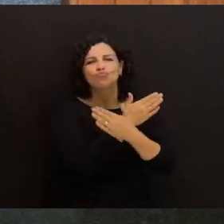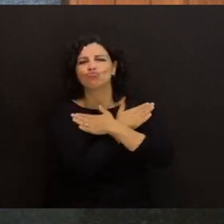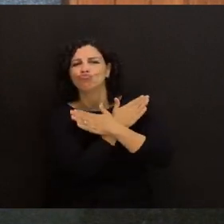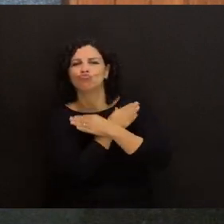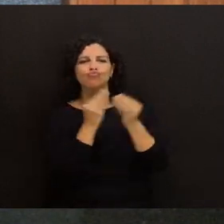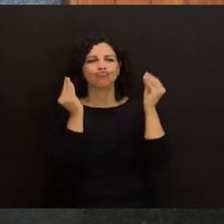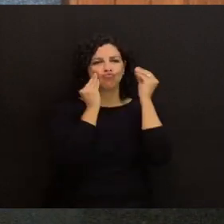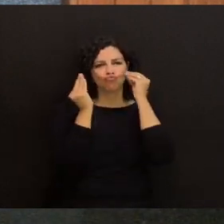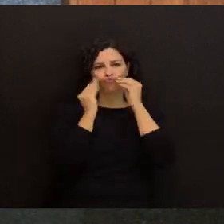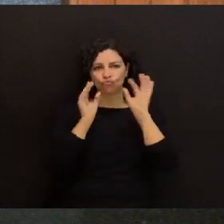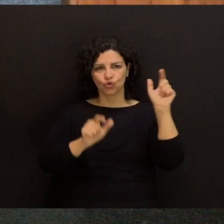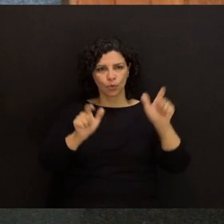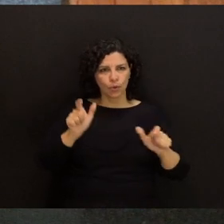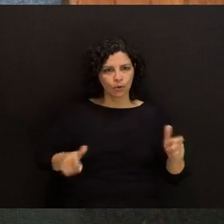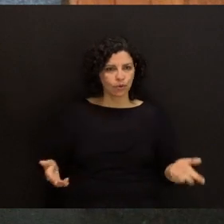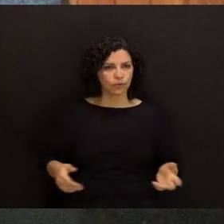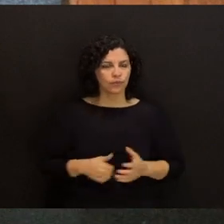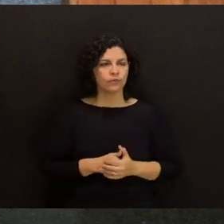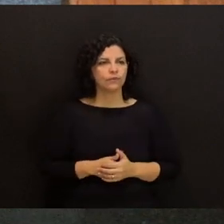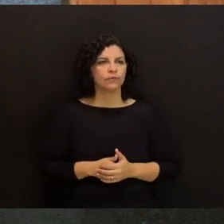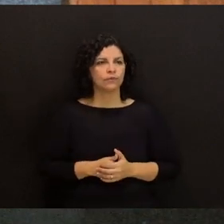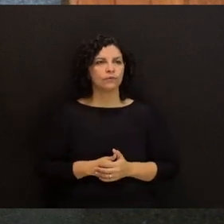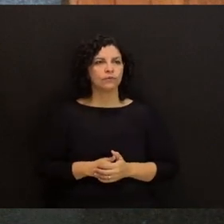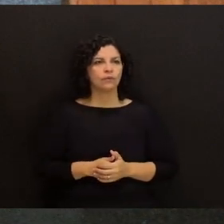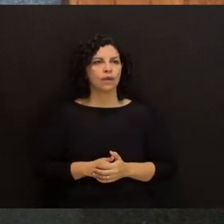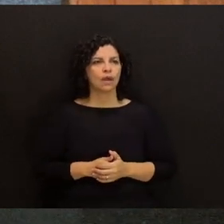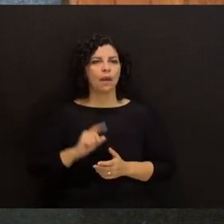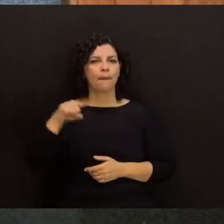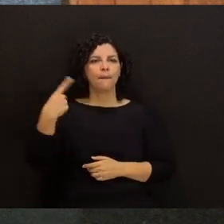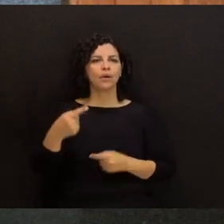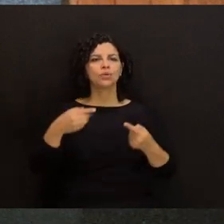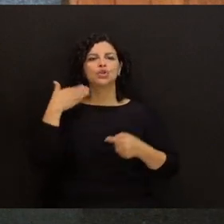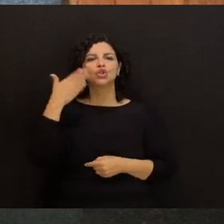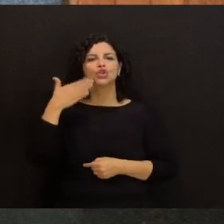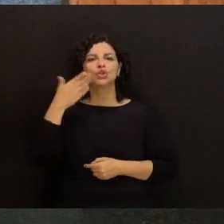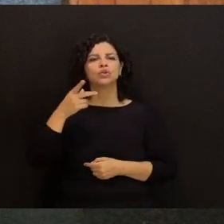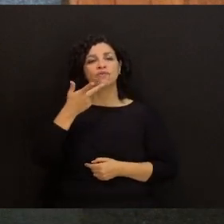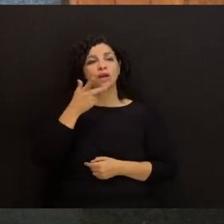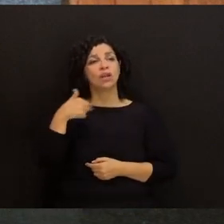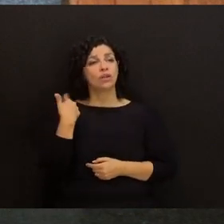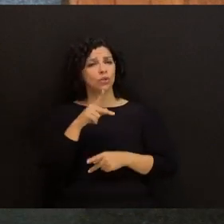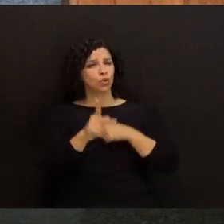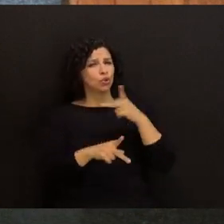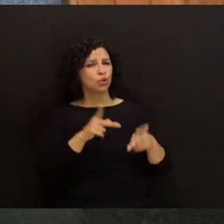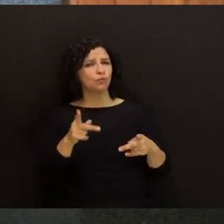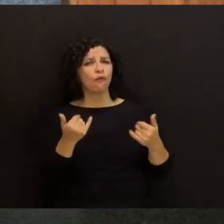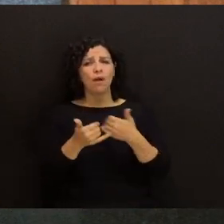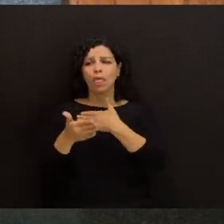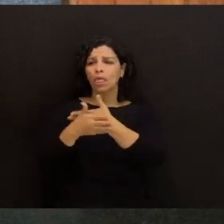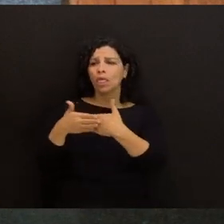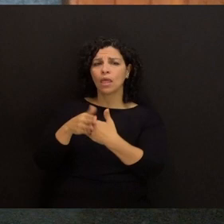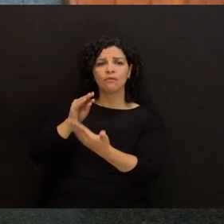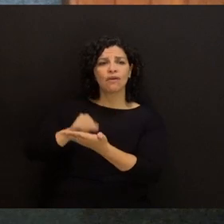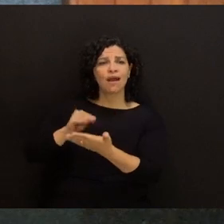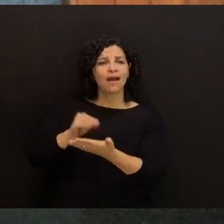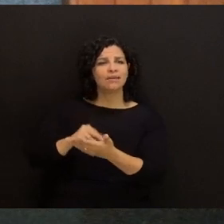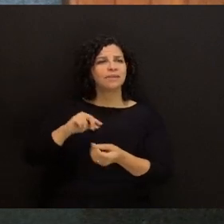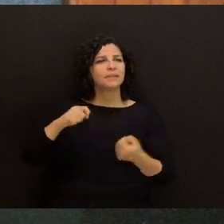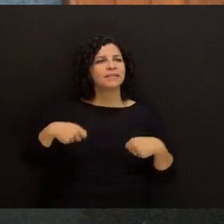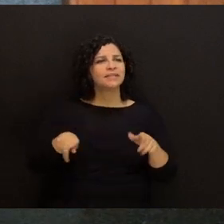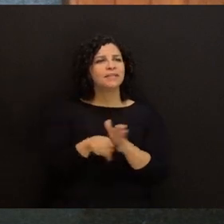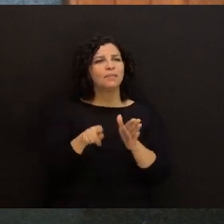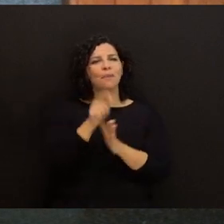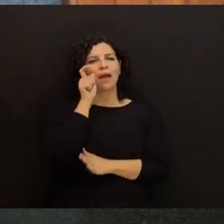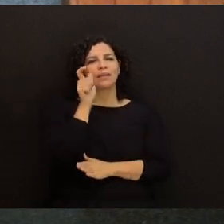tapinha nas costas e venha o seguinte discurso o povo é tão carente que só precisa de